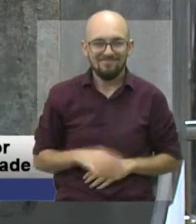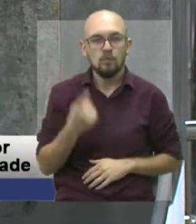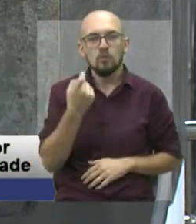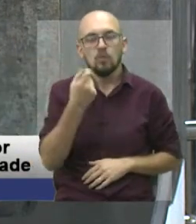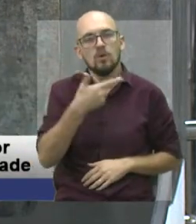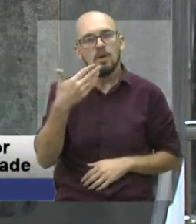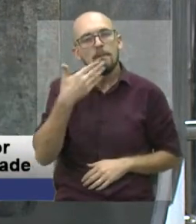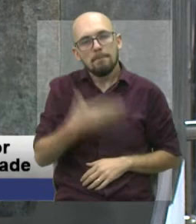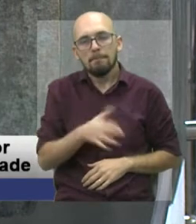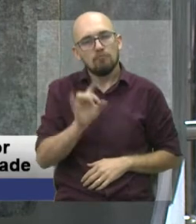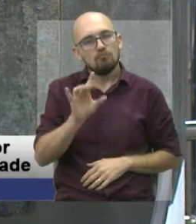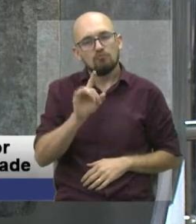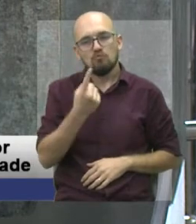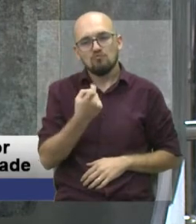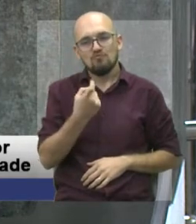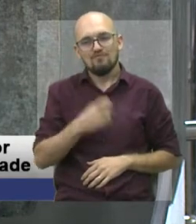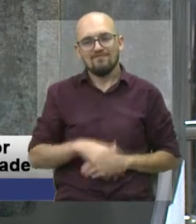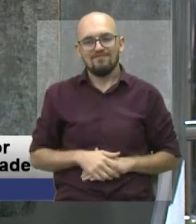a gente pede é isso.